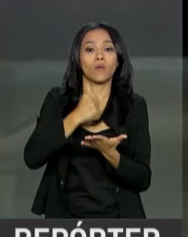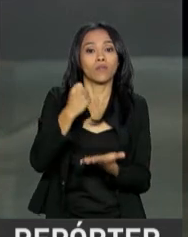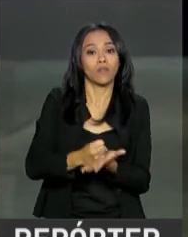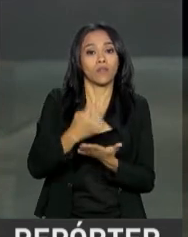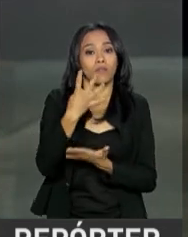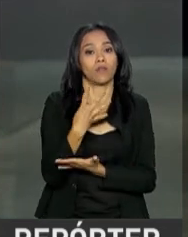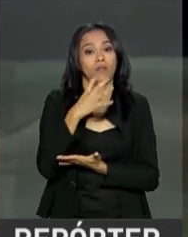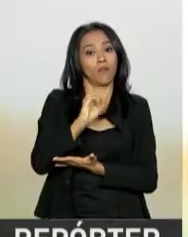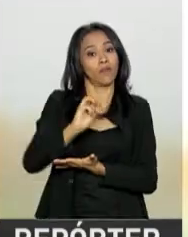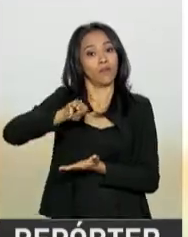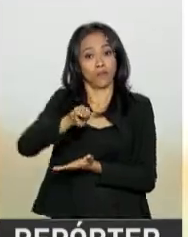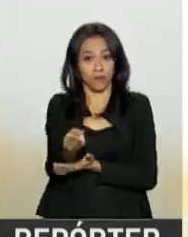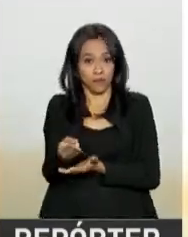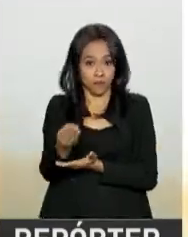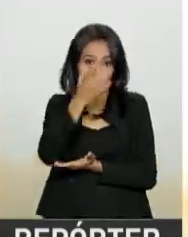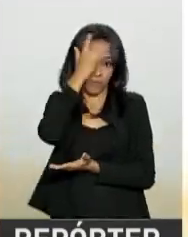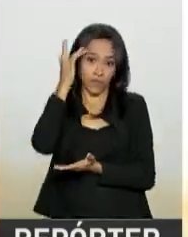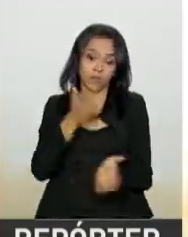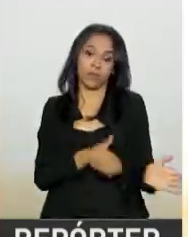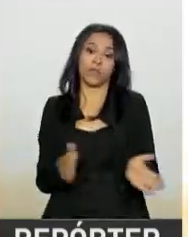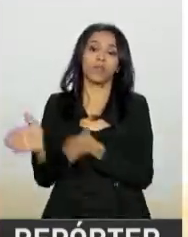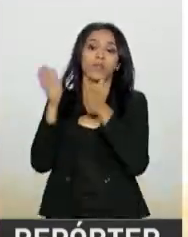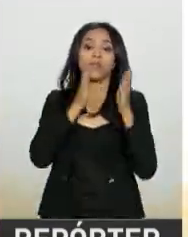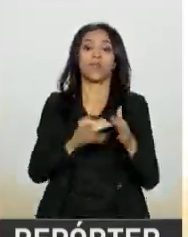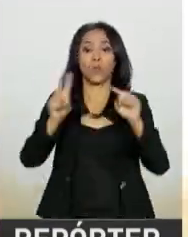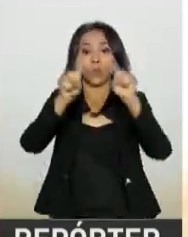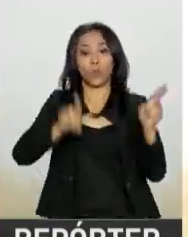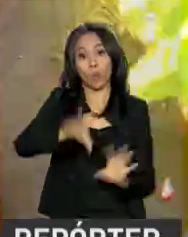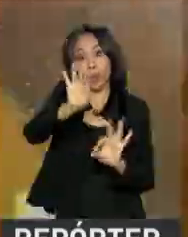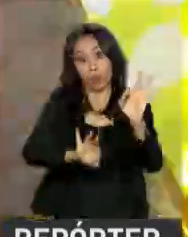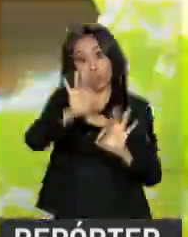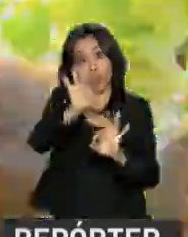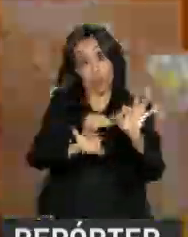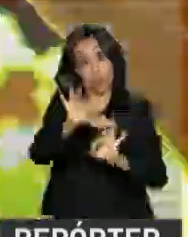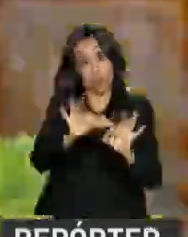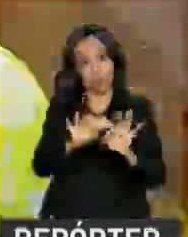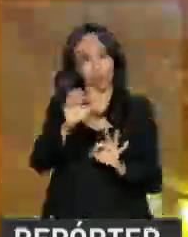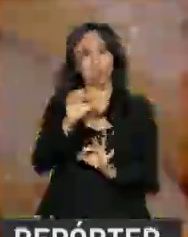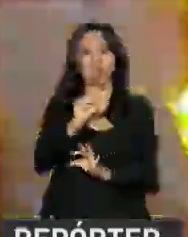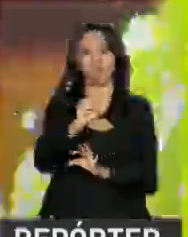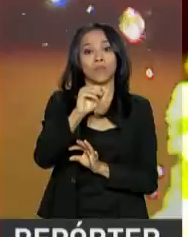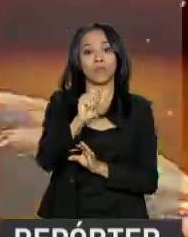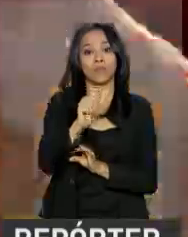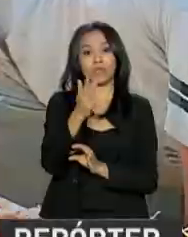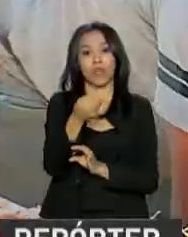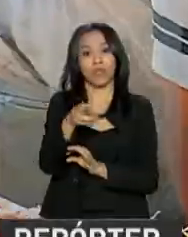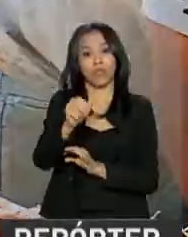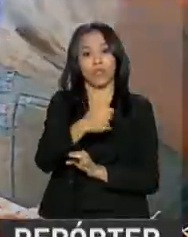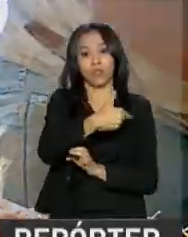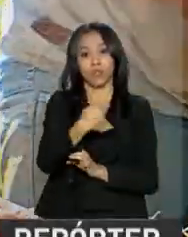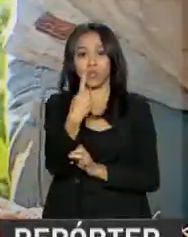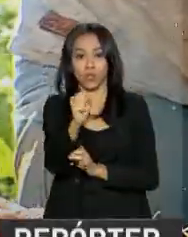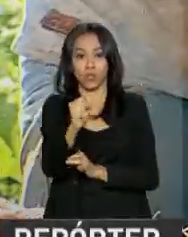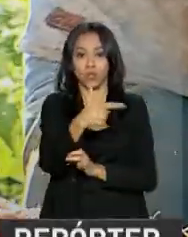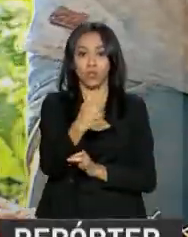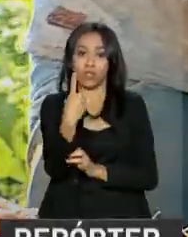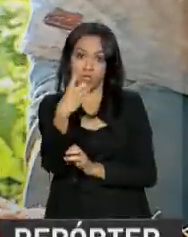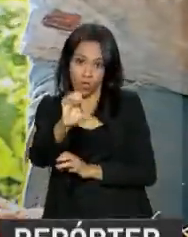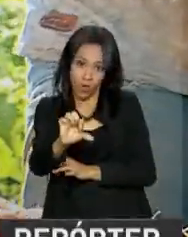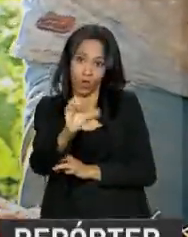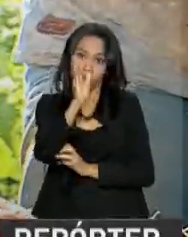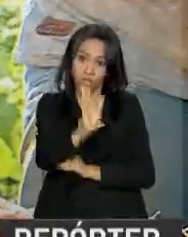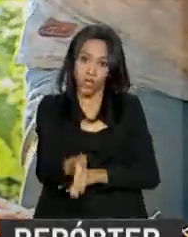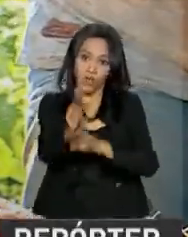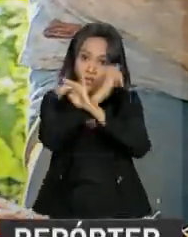milhões de pessoas o plano safra da agricultura familiar para 2018 2019 foi anunciado pelo governo